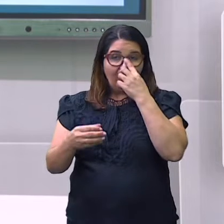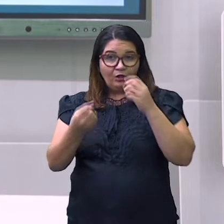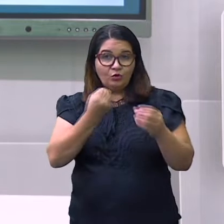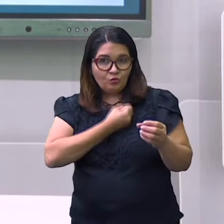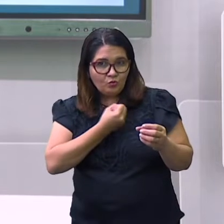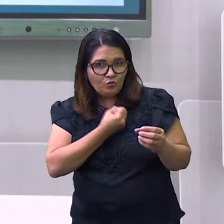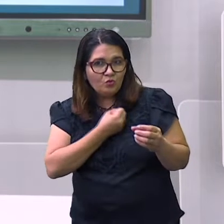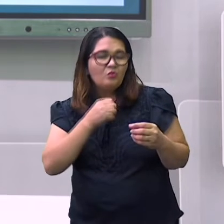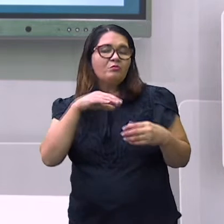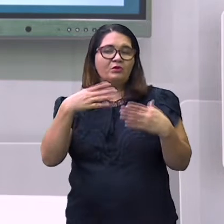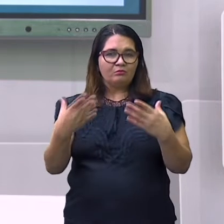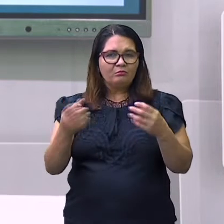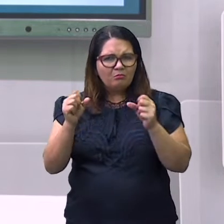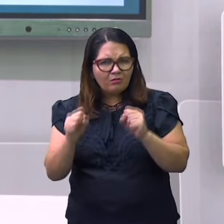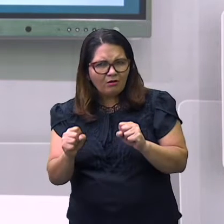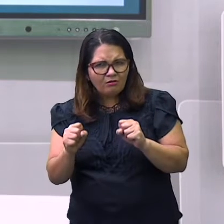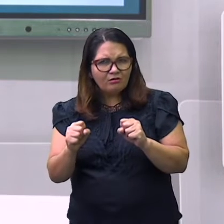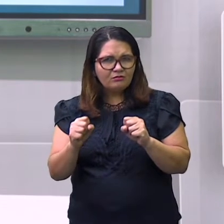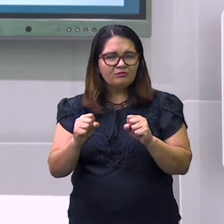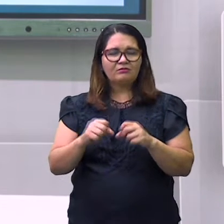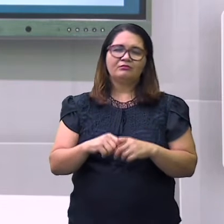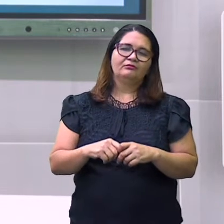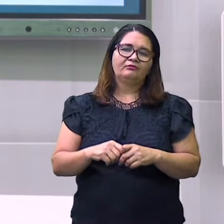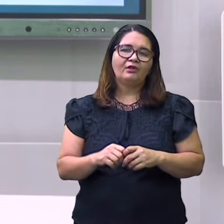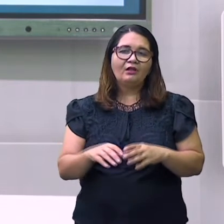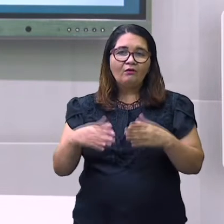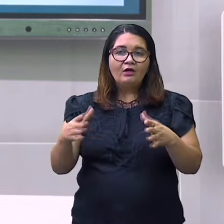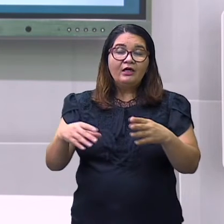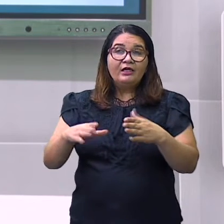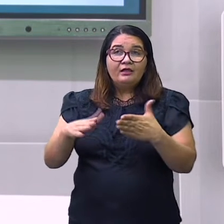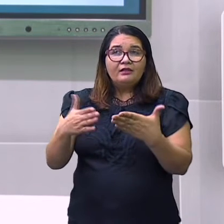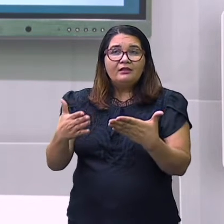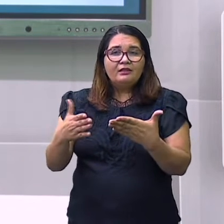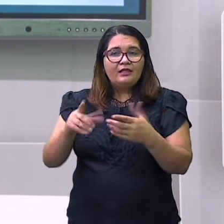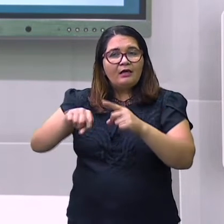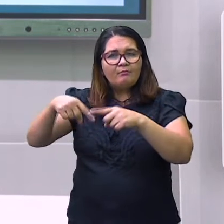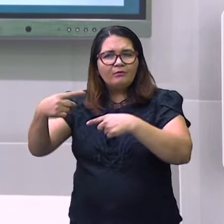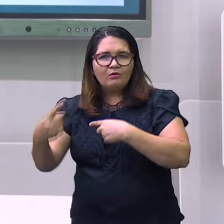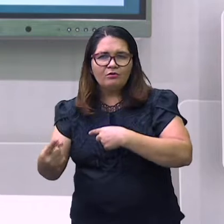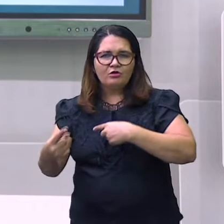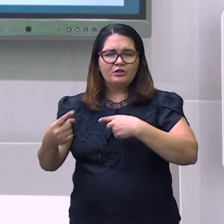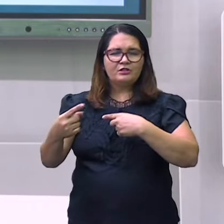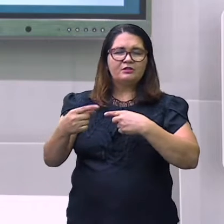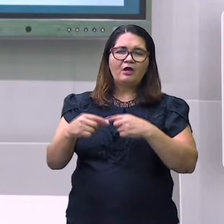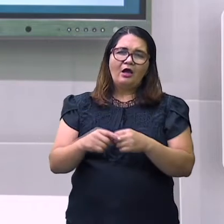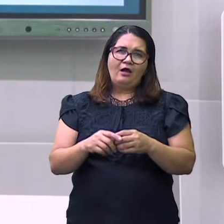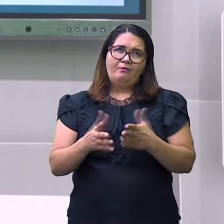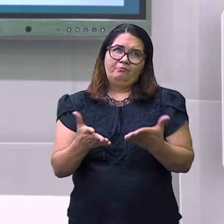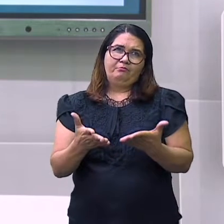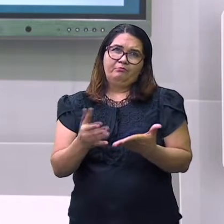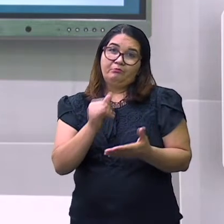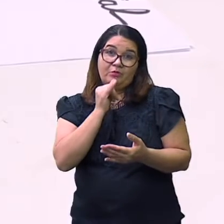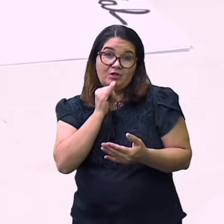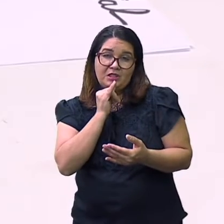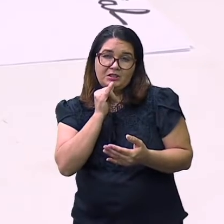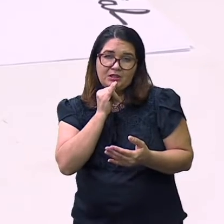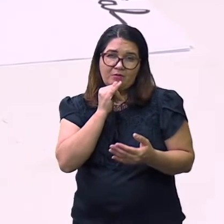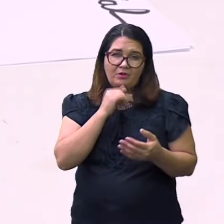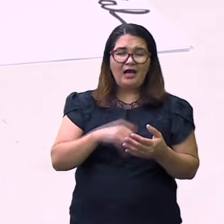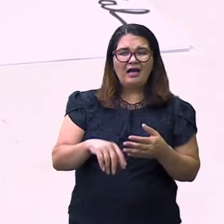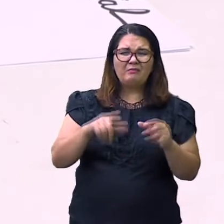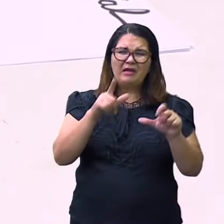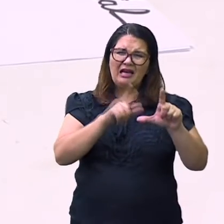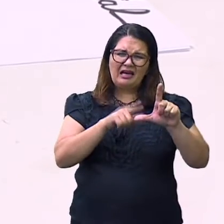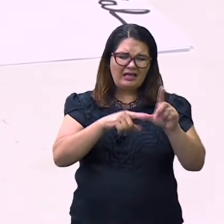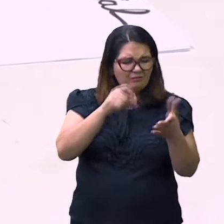escrever bonitinho assim. Eu posso fazer tudo e depois pedir alguém para escrever para mim? Posso. Aí eu posso fazer assim